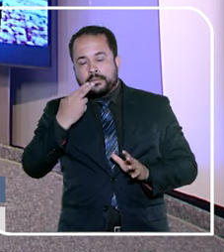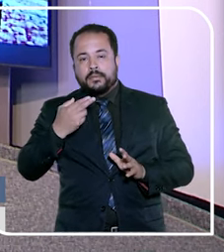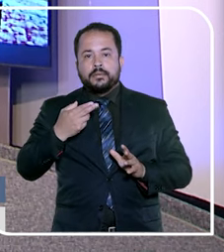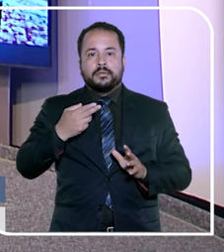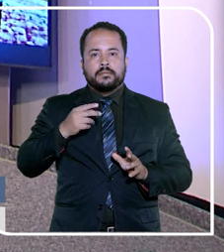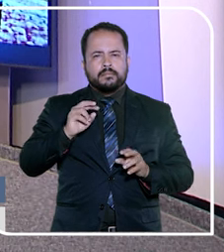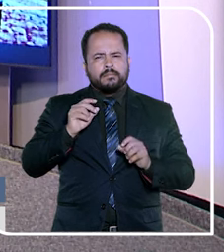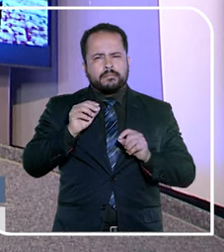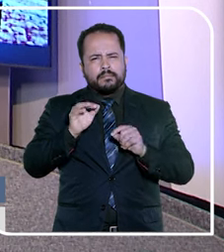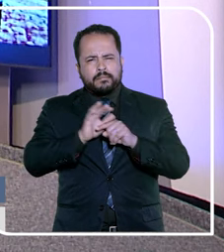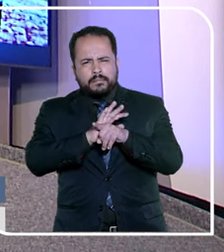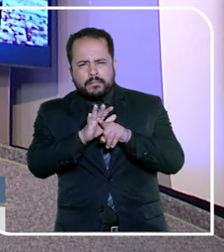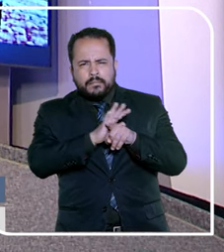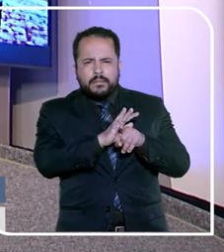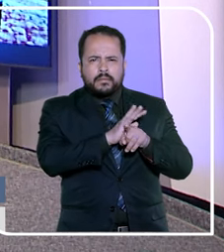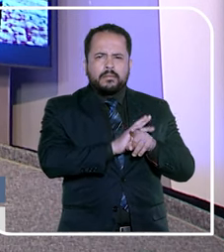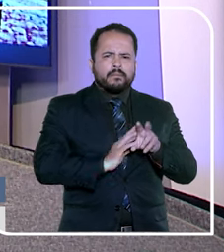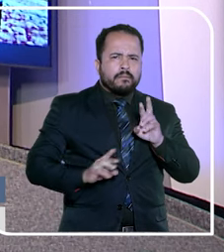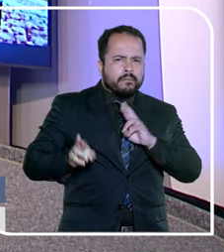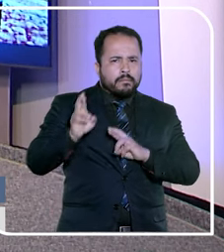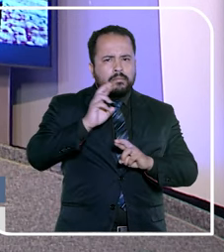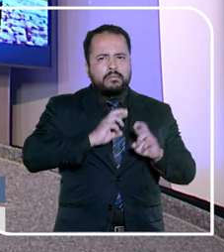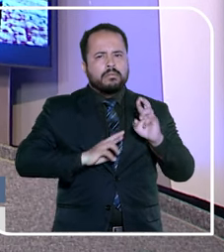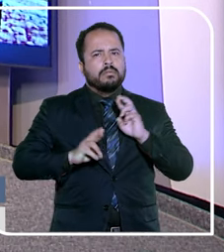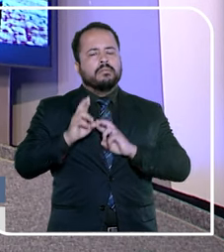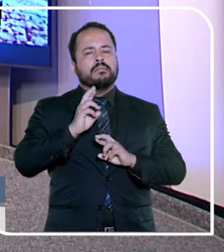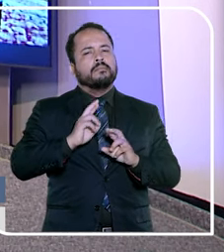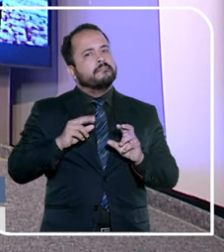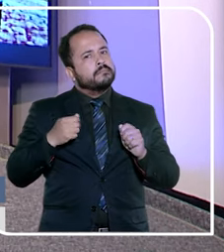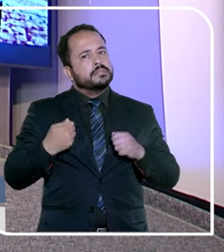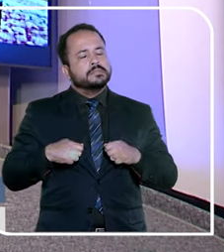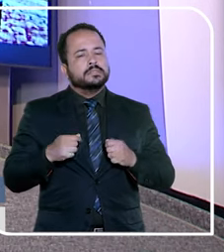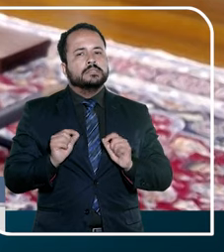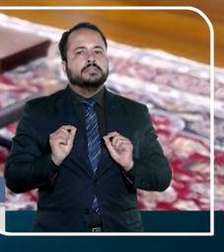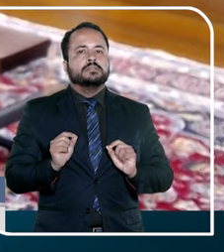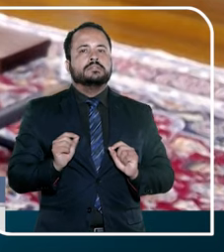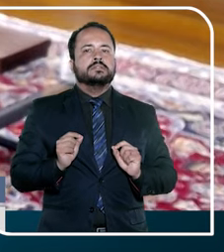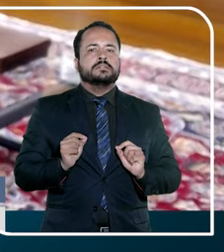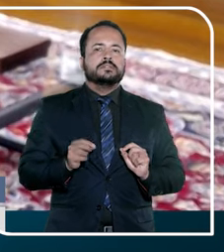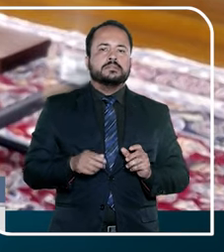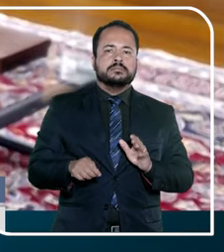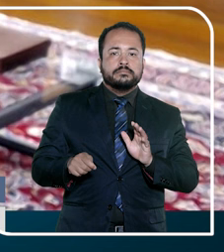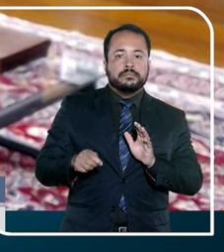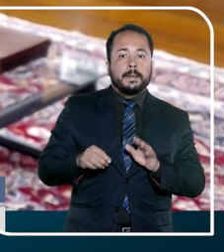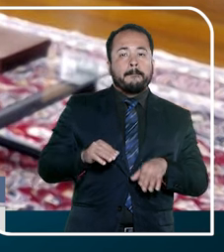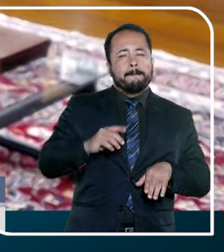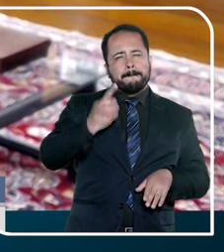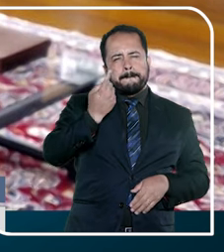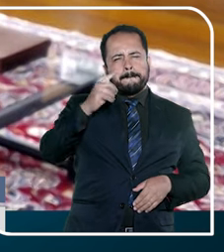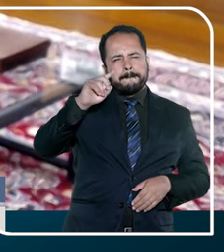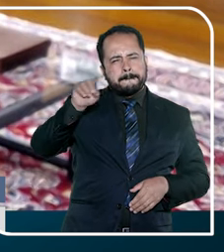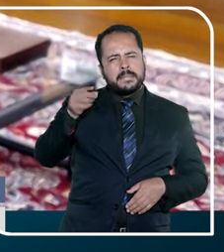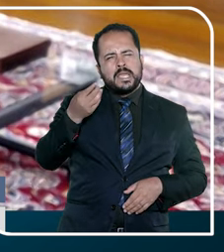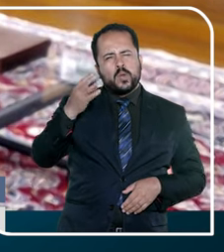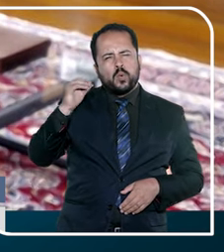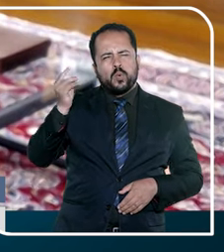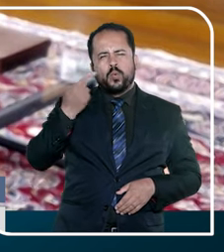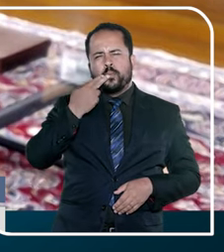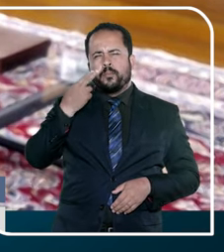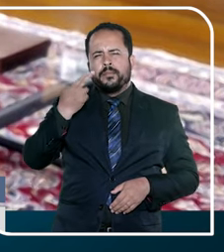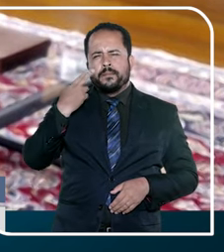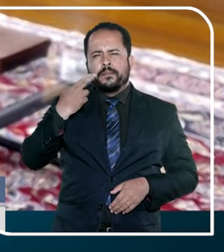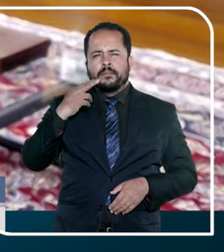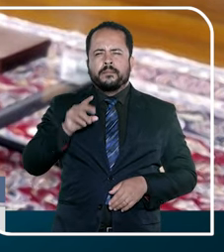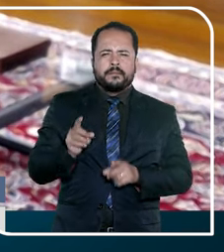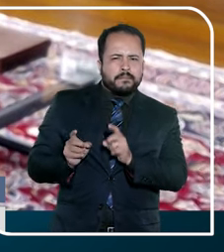de um um uma uma uma contrabando de 1000 maços cigarros ninguém pode